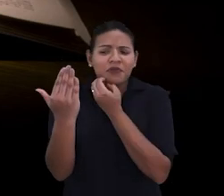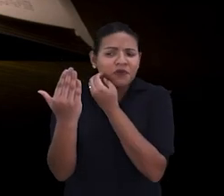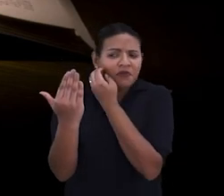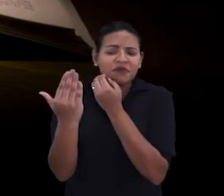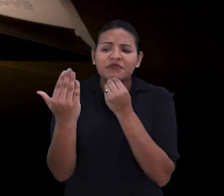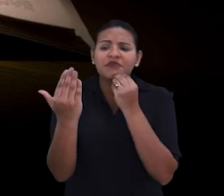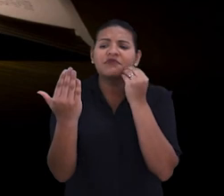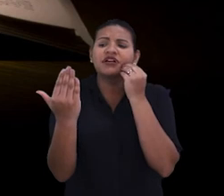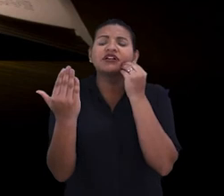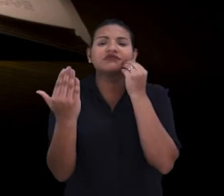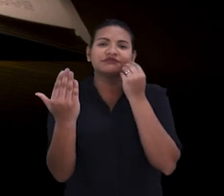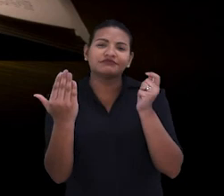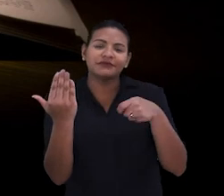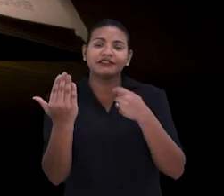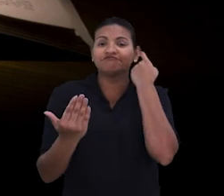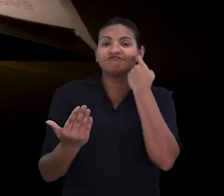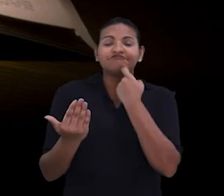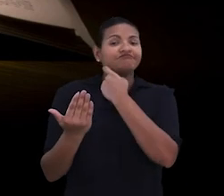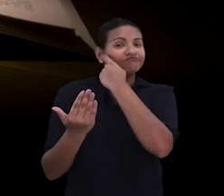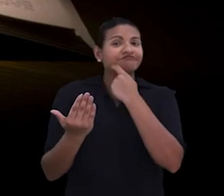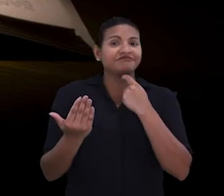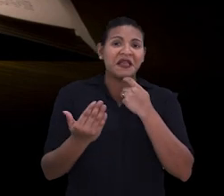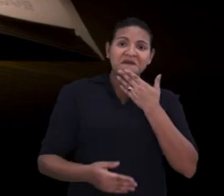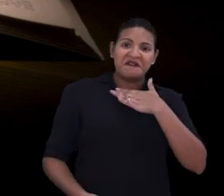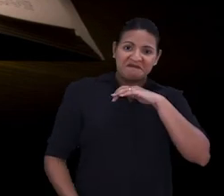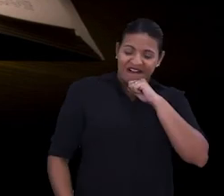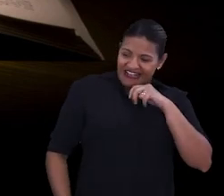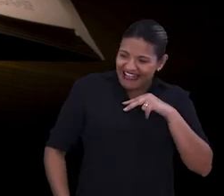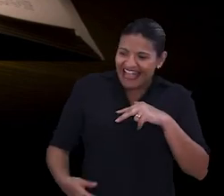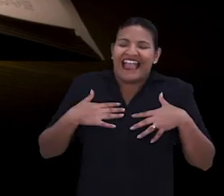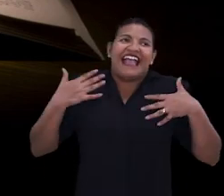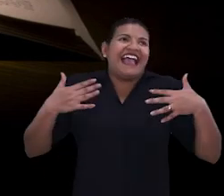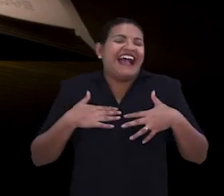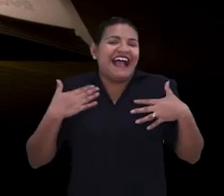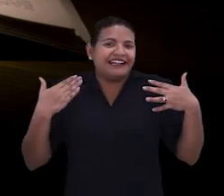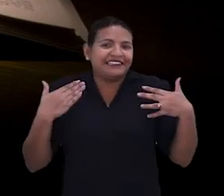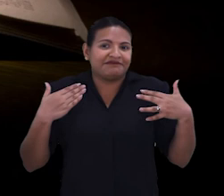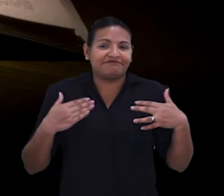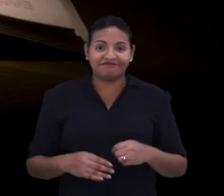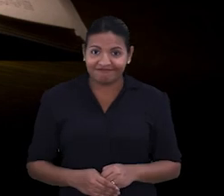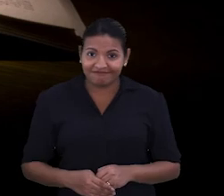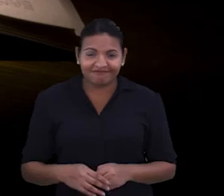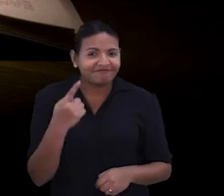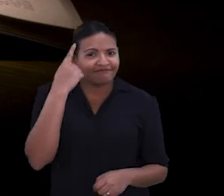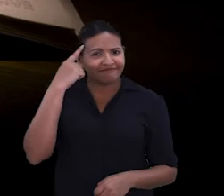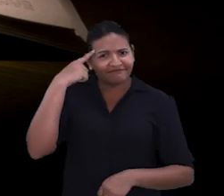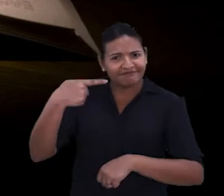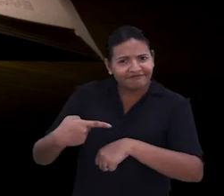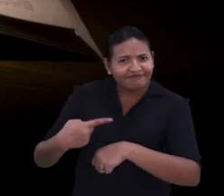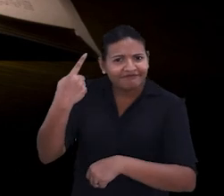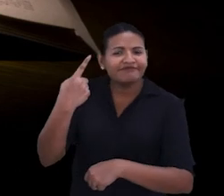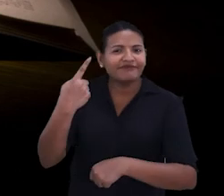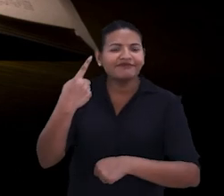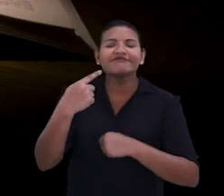pelos exigem, permitem o ato de barbear-se, ele seguramente vibra de satisfação. Nenhum de nós,